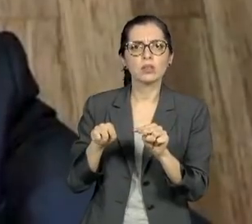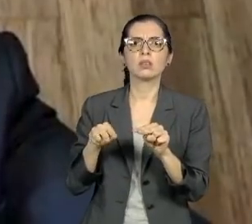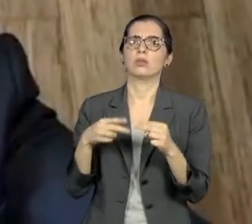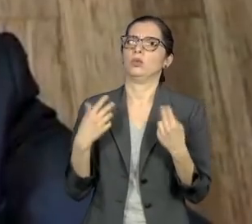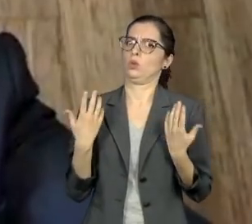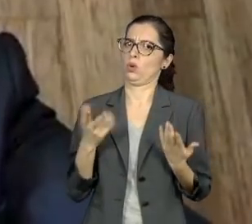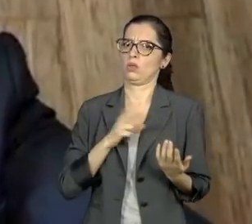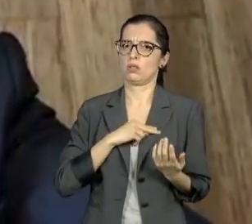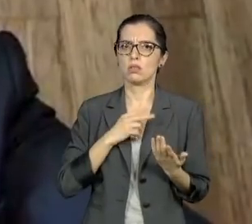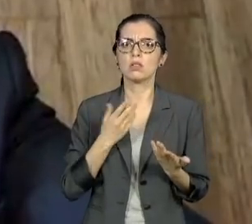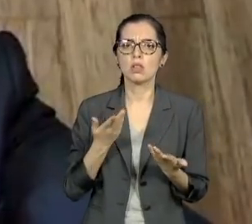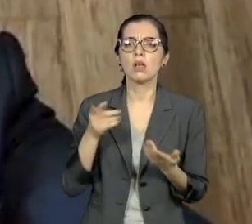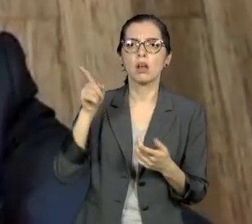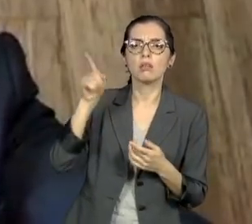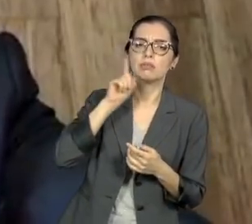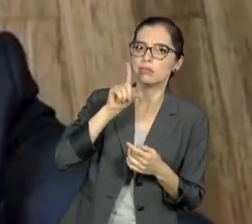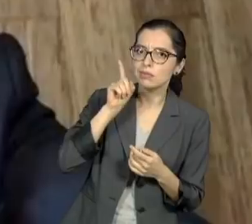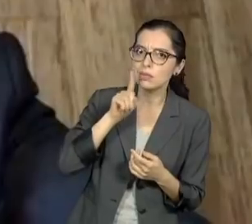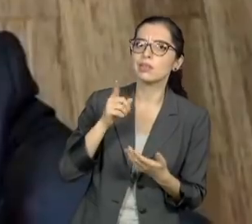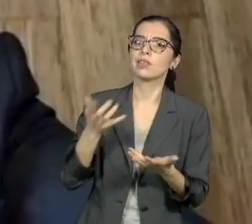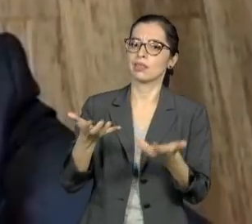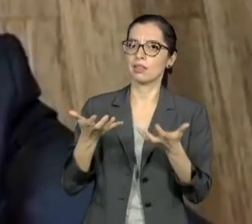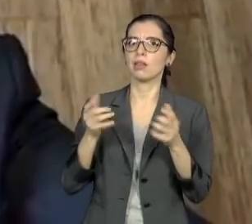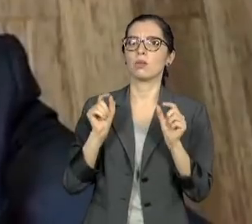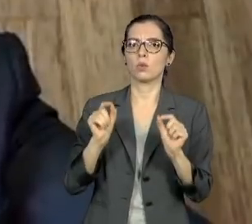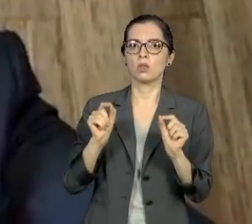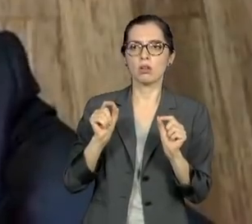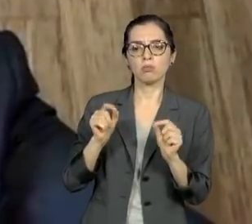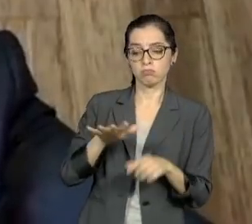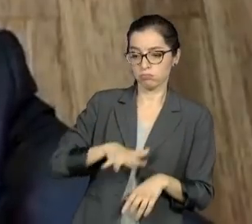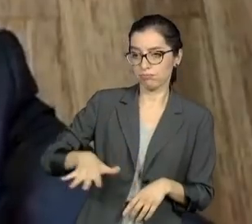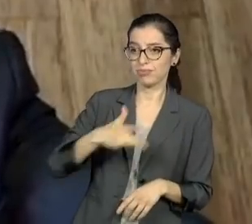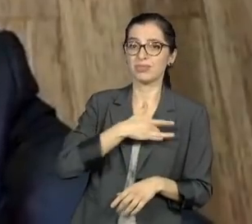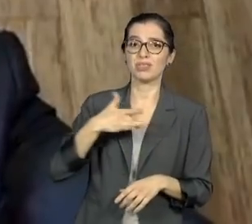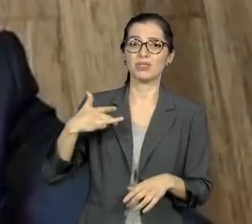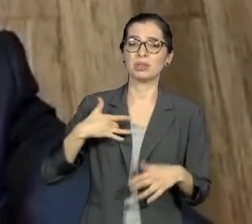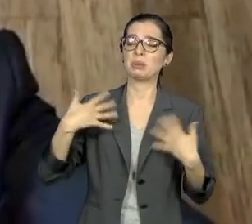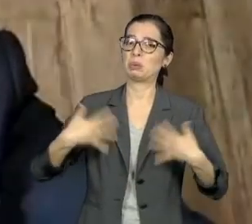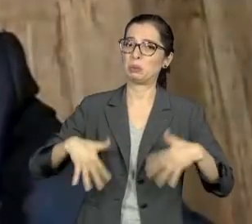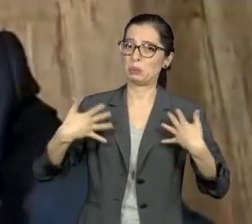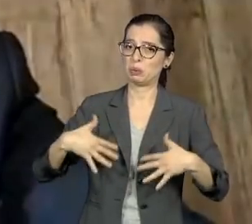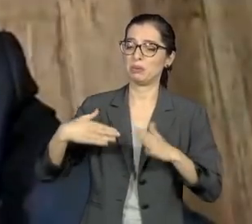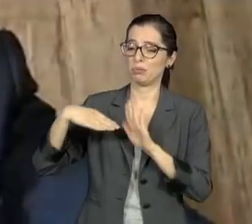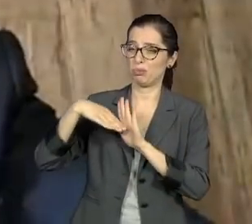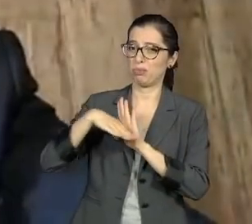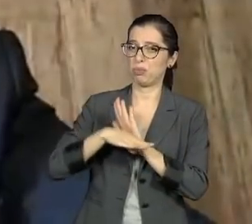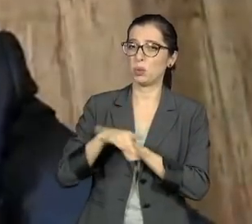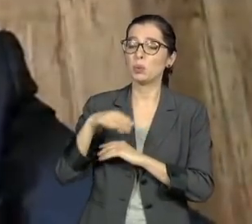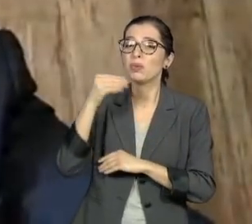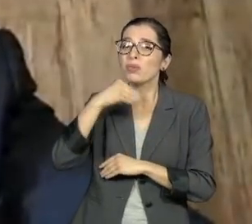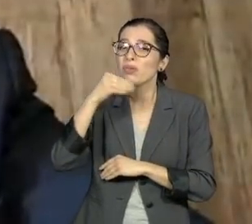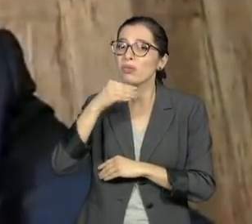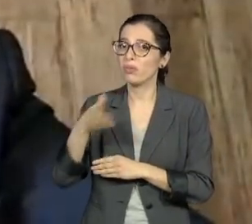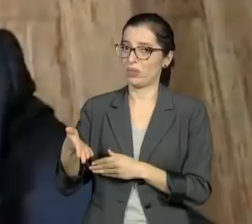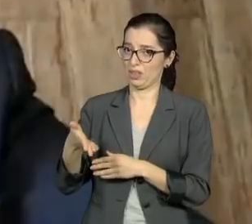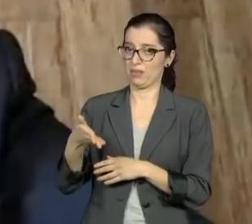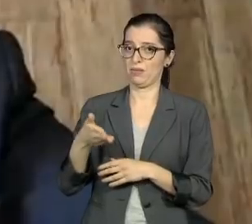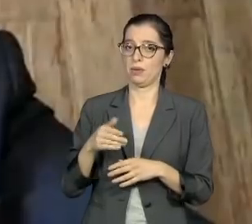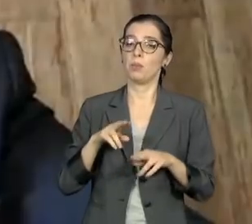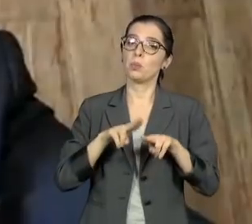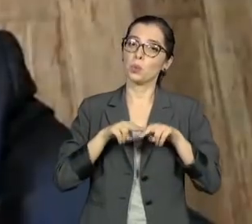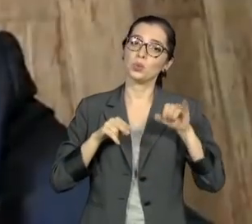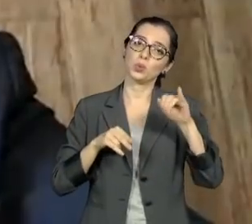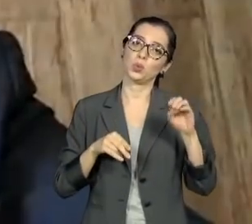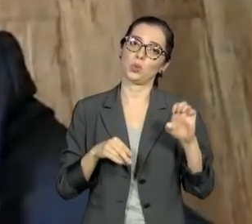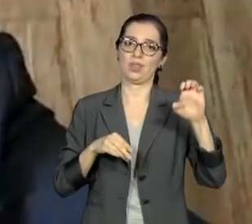Estados Unidos também estão sofrendo muito do ponto de vista sanitário. Isso fez com que o Biden entrasse no jogo. No lado democrata, hoje, a